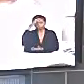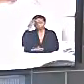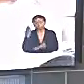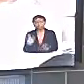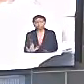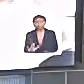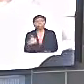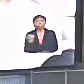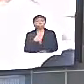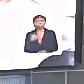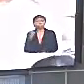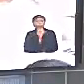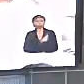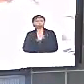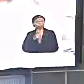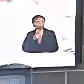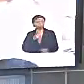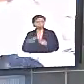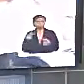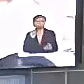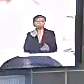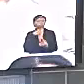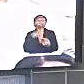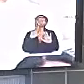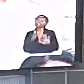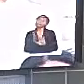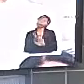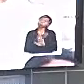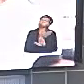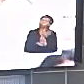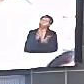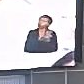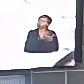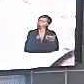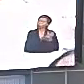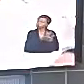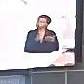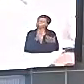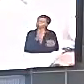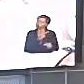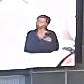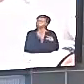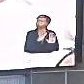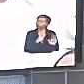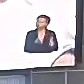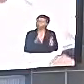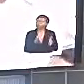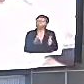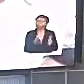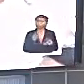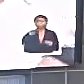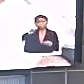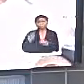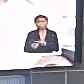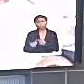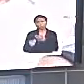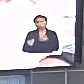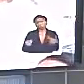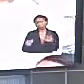objetivos Porque Já conseguimos alguns conseguimos a gente cor atrás de 1000 consegue duas três coisas